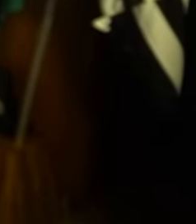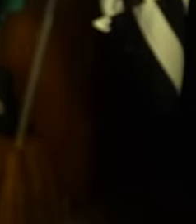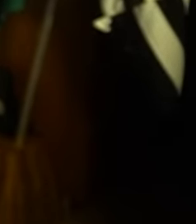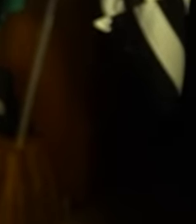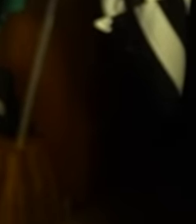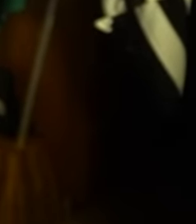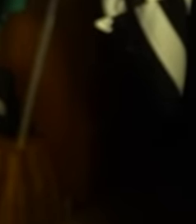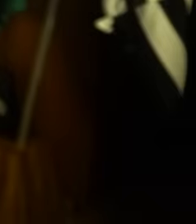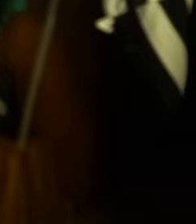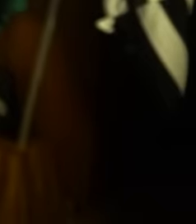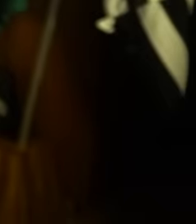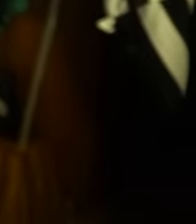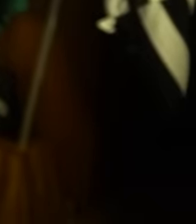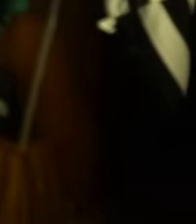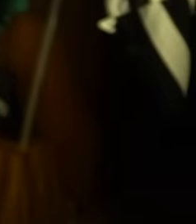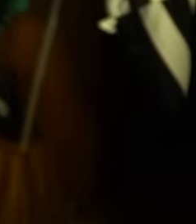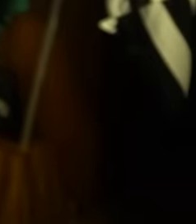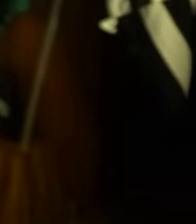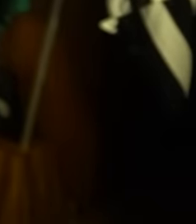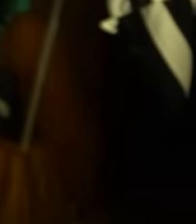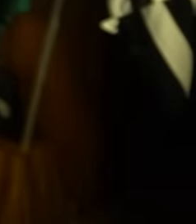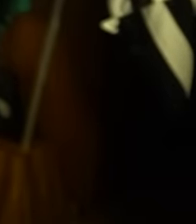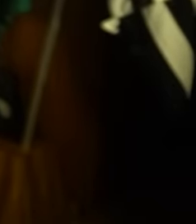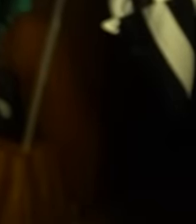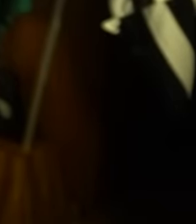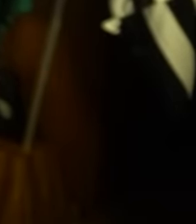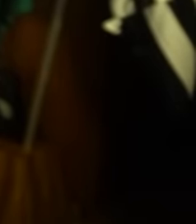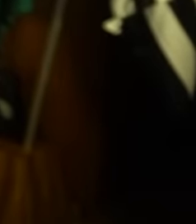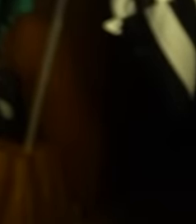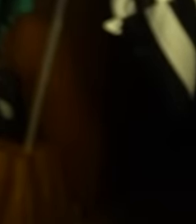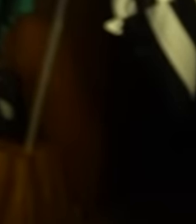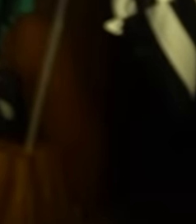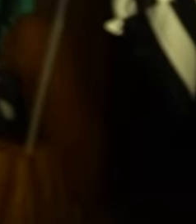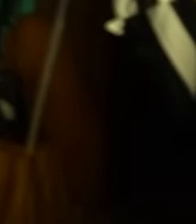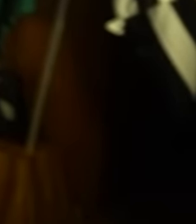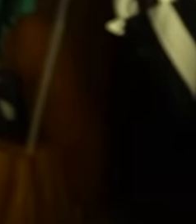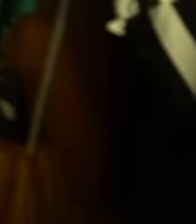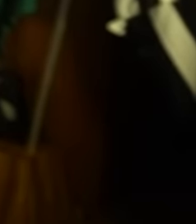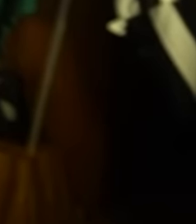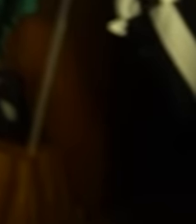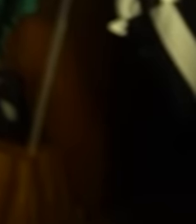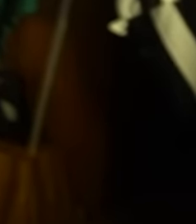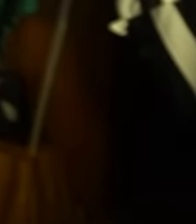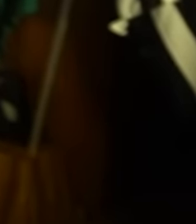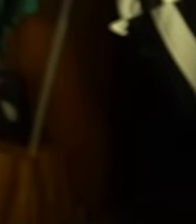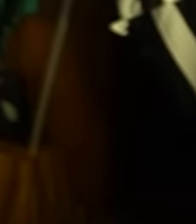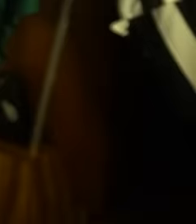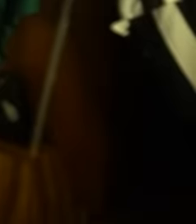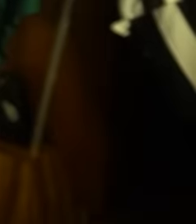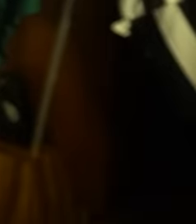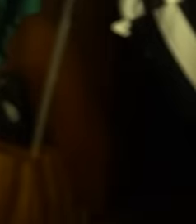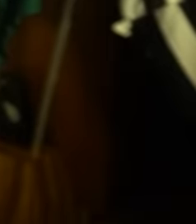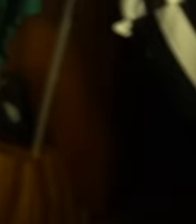entidades, né, de médicos, governadores, secretários de segurança pública, mas isso ainda assim não está ganhando a devida repercussão, a imprensa tá